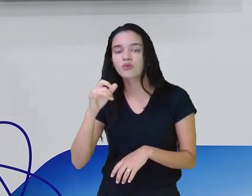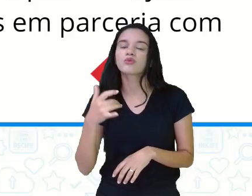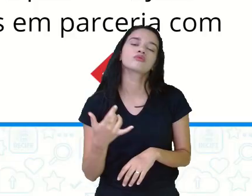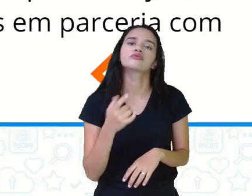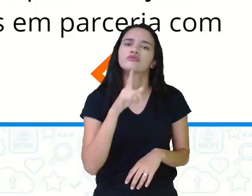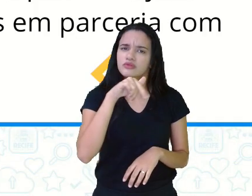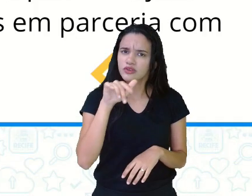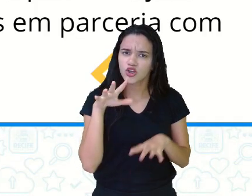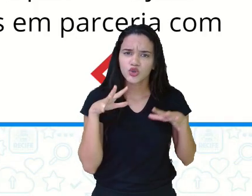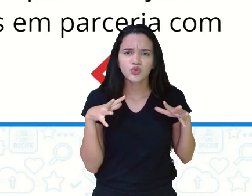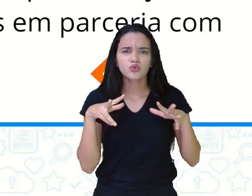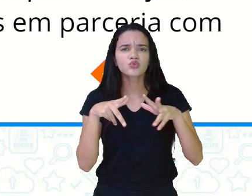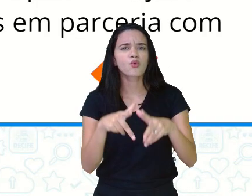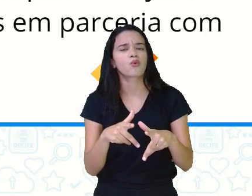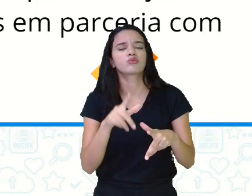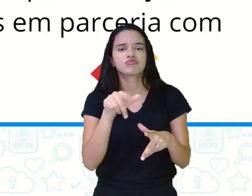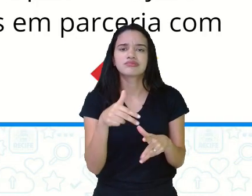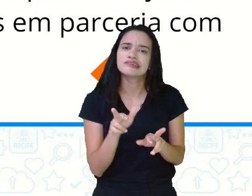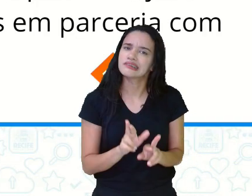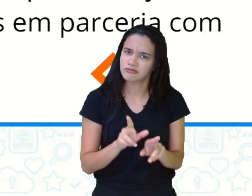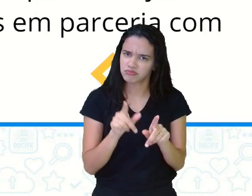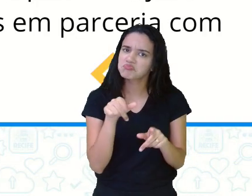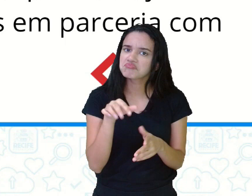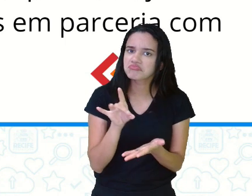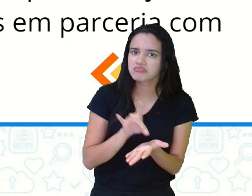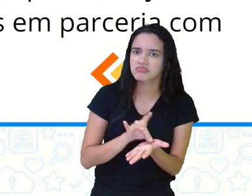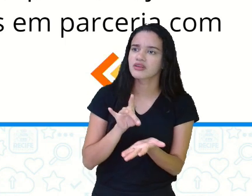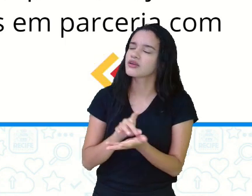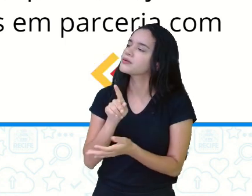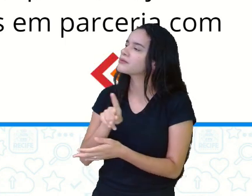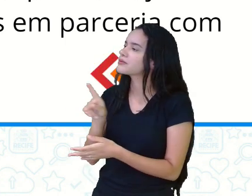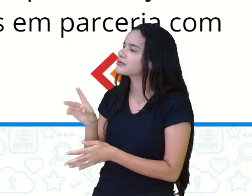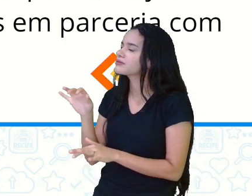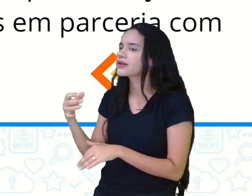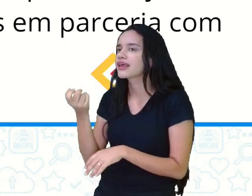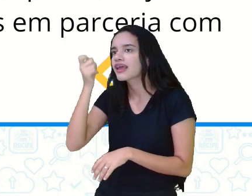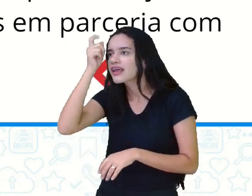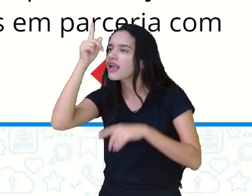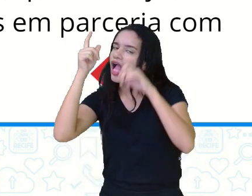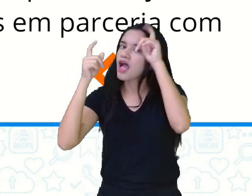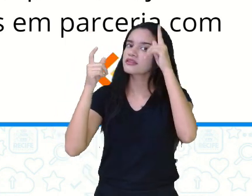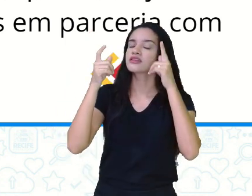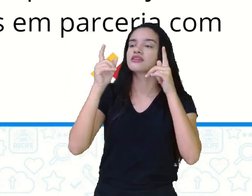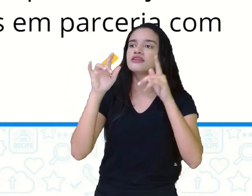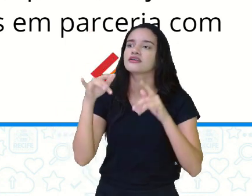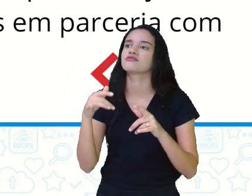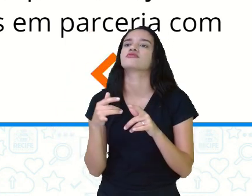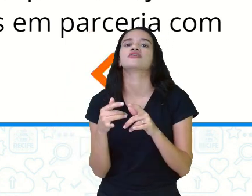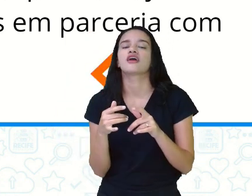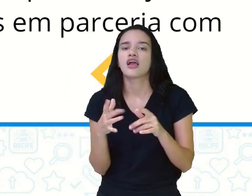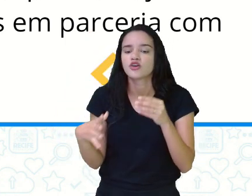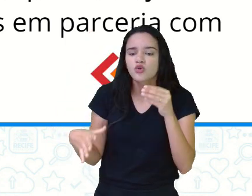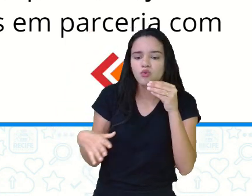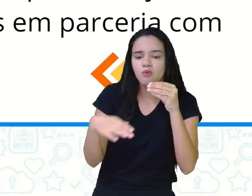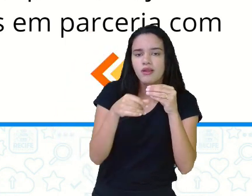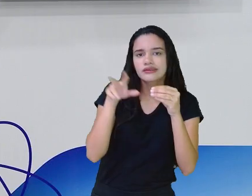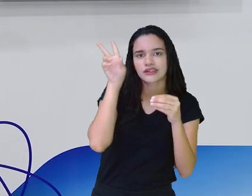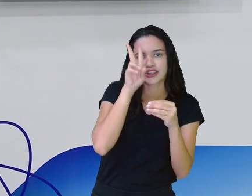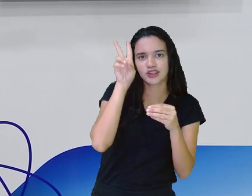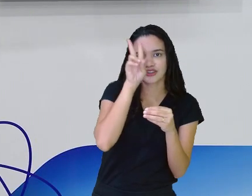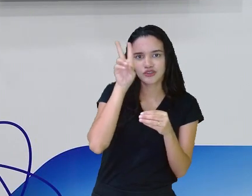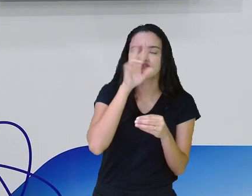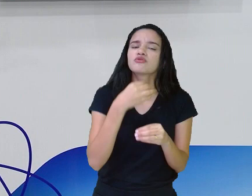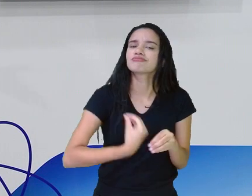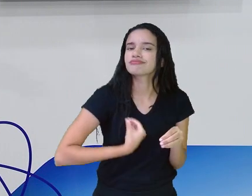Toureiro, todos bem assim, bem diferentes, não é, professor? Bem criativos. Ele pega um gancho ali na história que